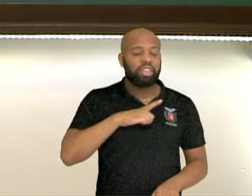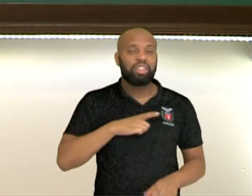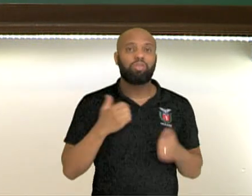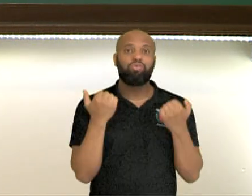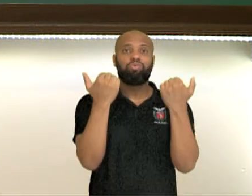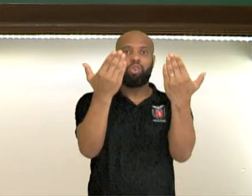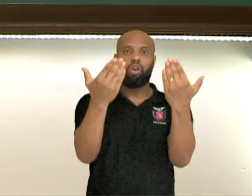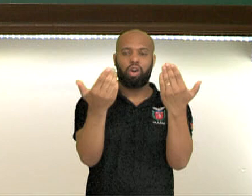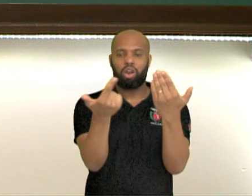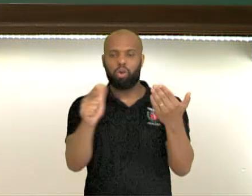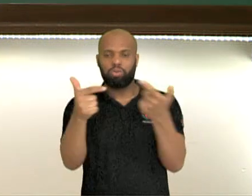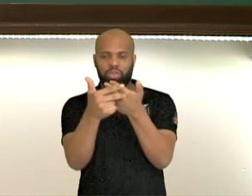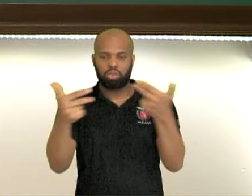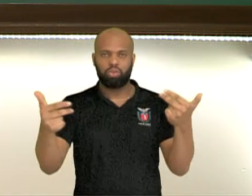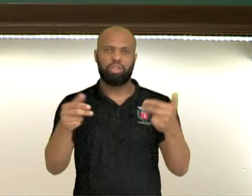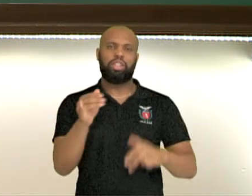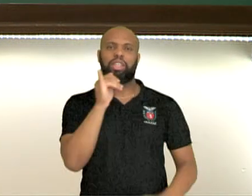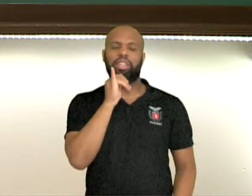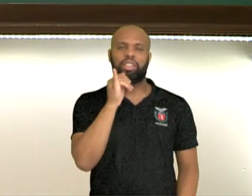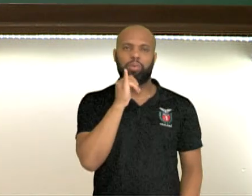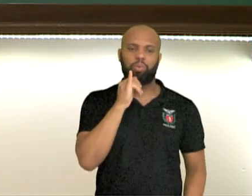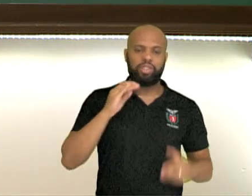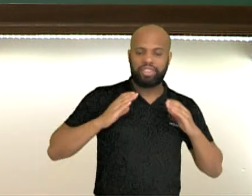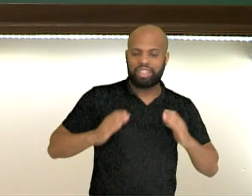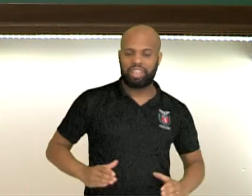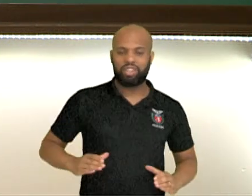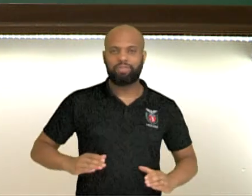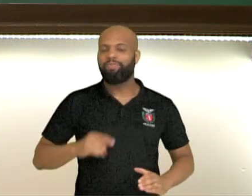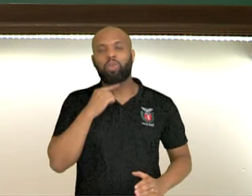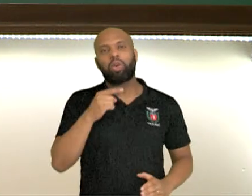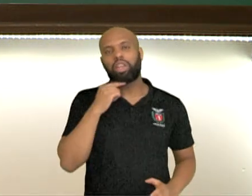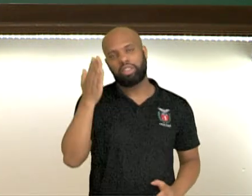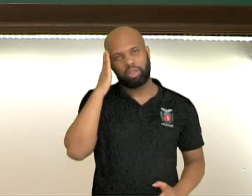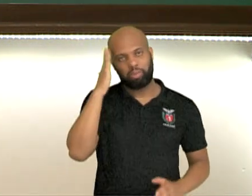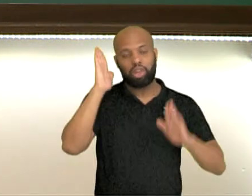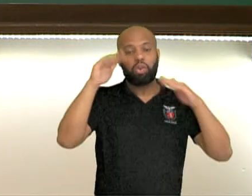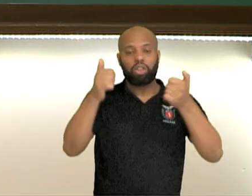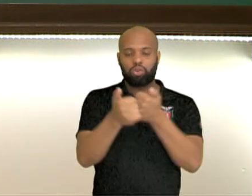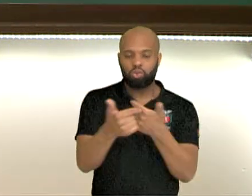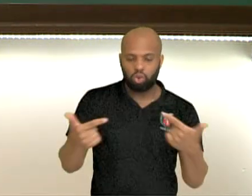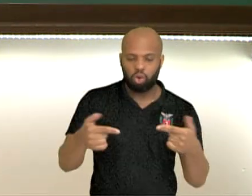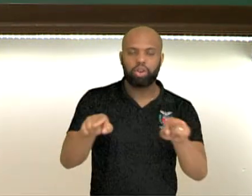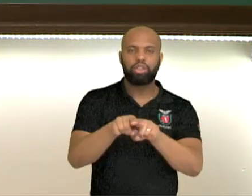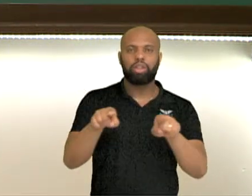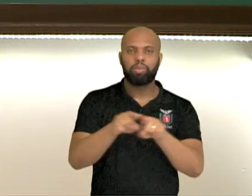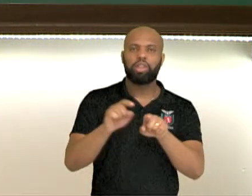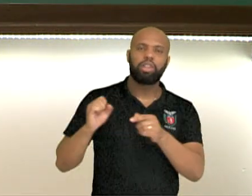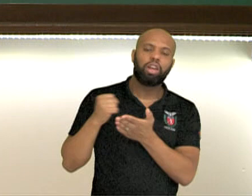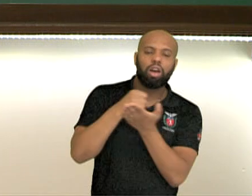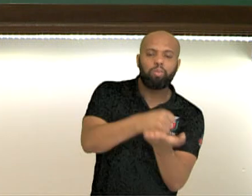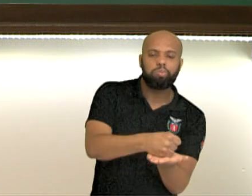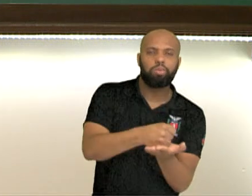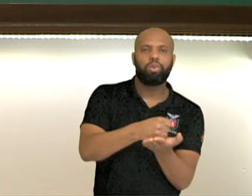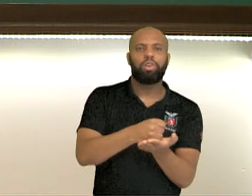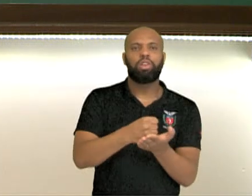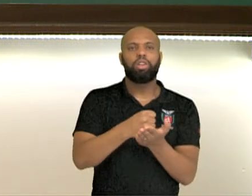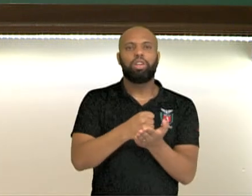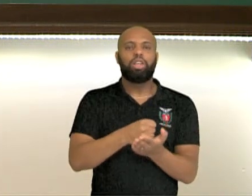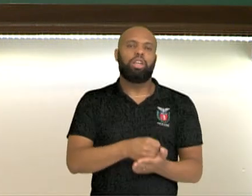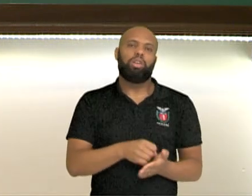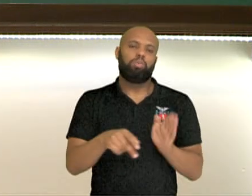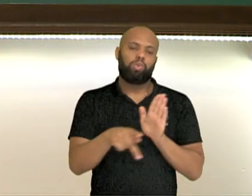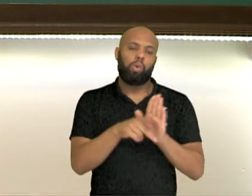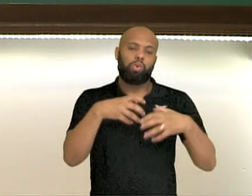são capazes, né, do cidadão ter conta. Então ele falava que essa sorte também auxilia demais, né, entendo de